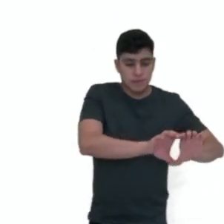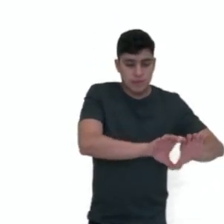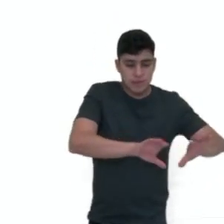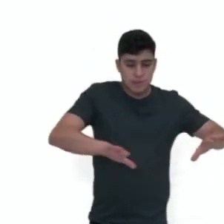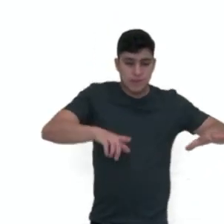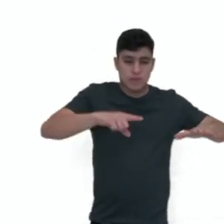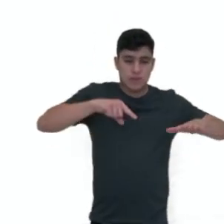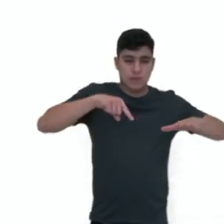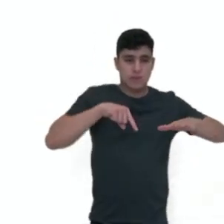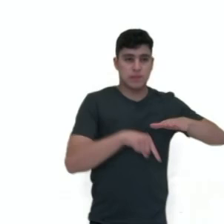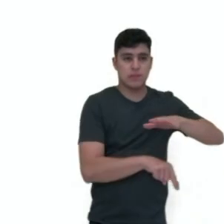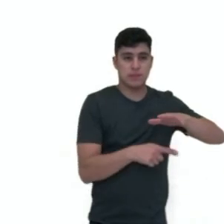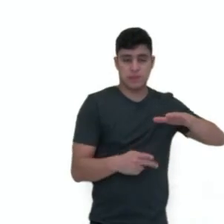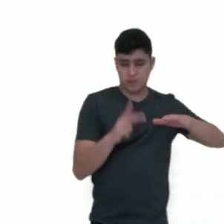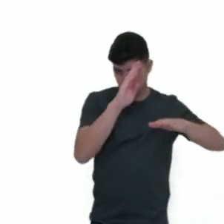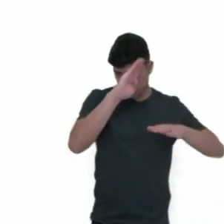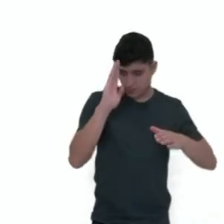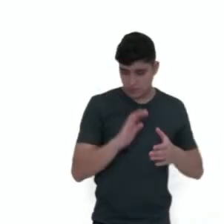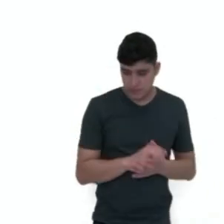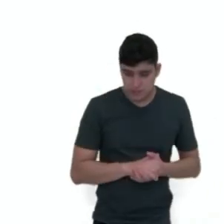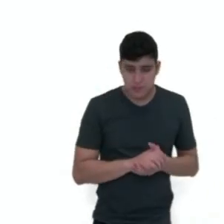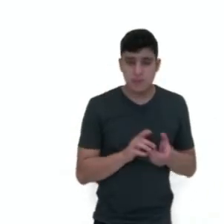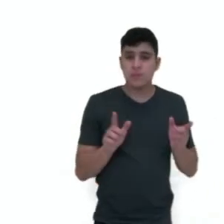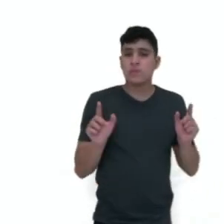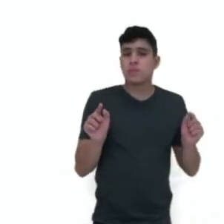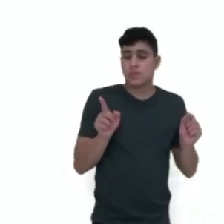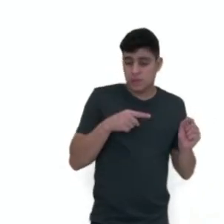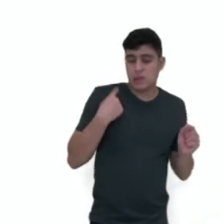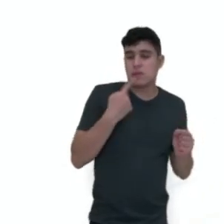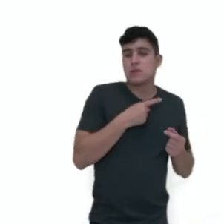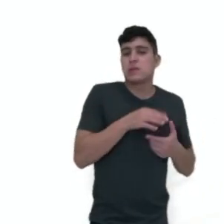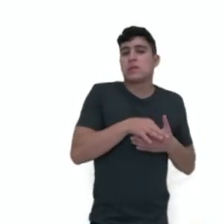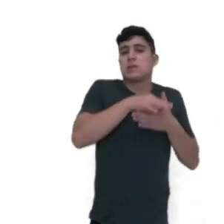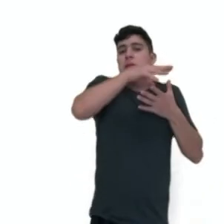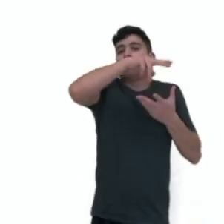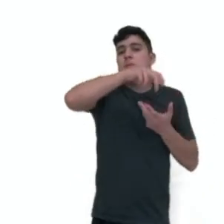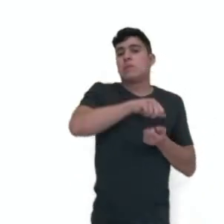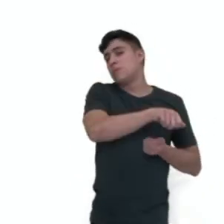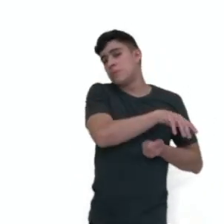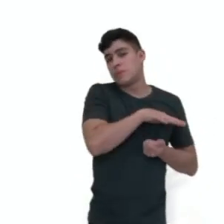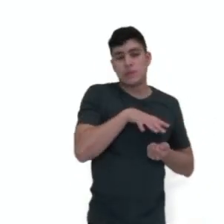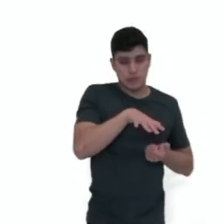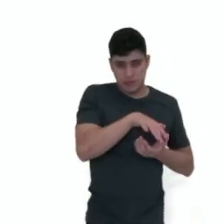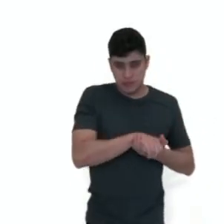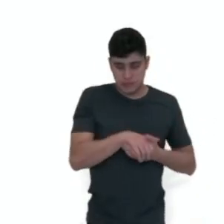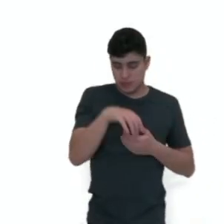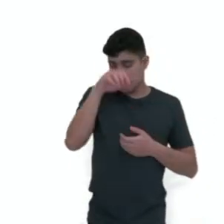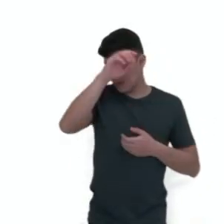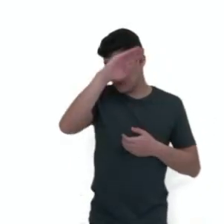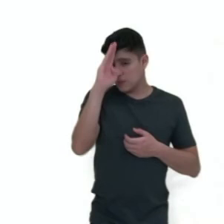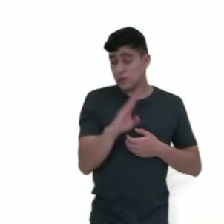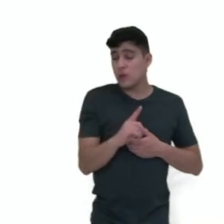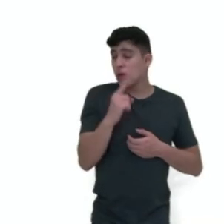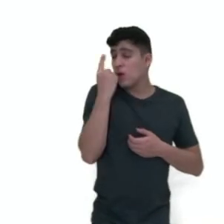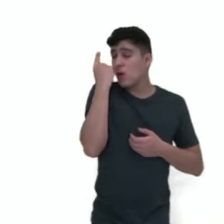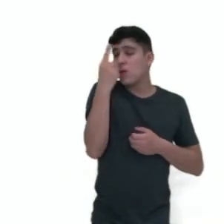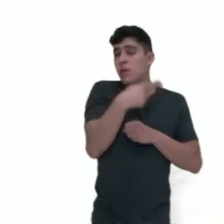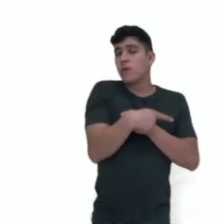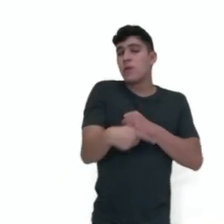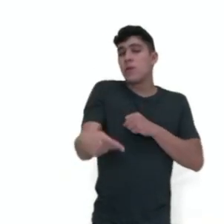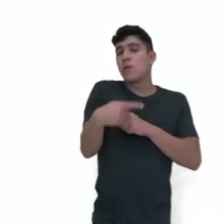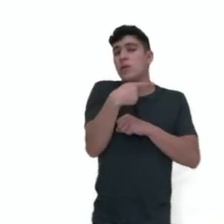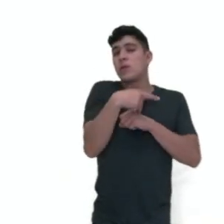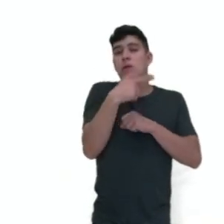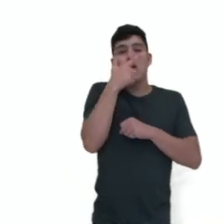de bacias offshore brasileiras, tornando-nos líderes mundiais nesse segmento. O Brasil é o único país